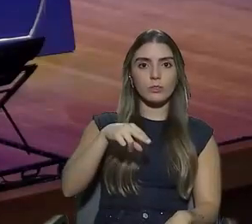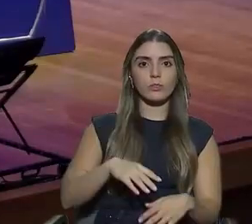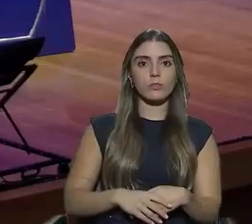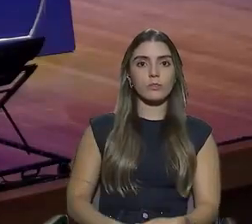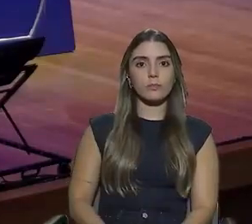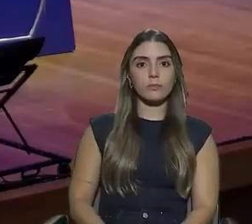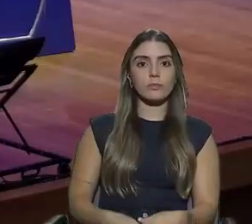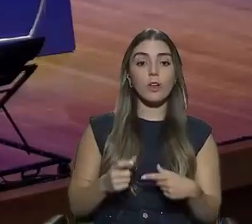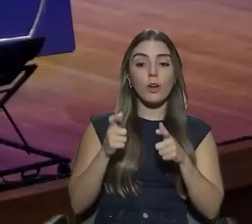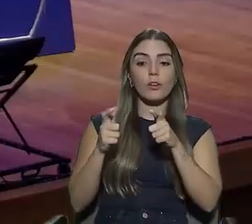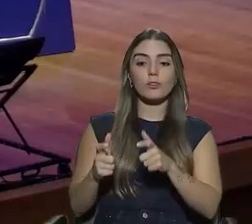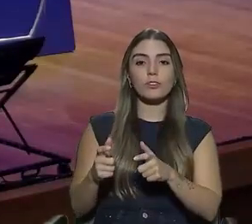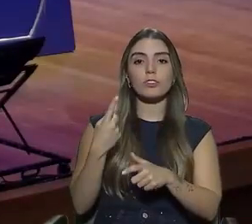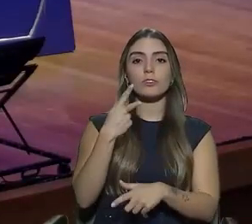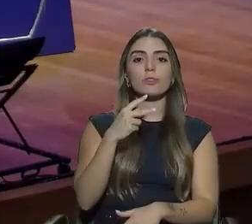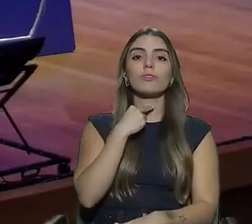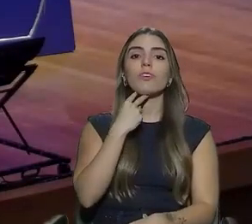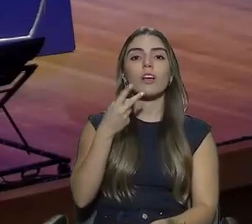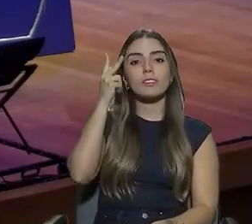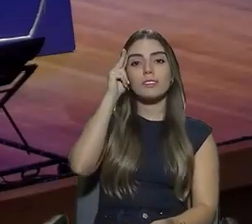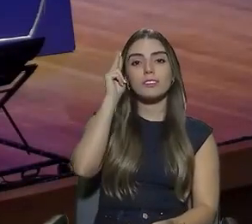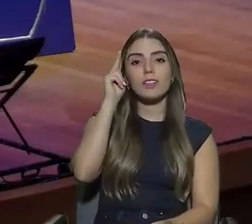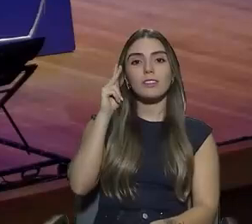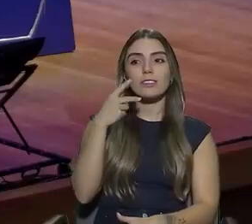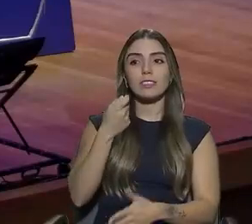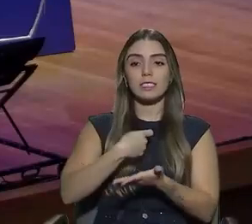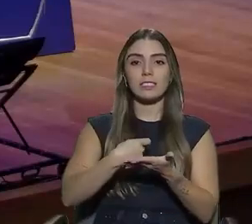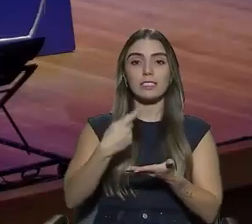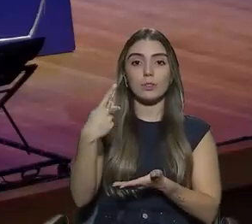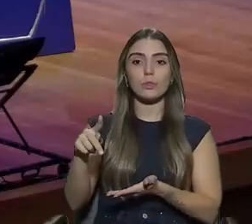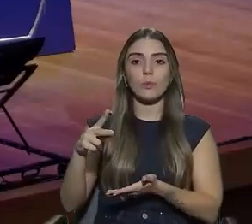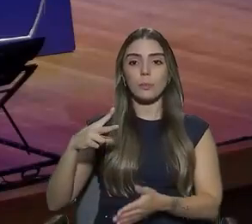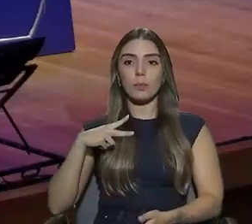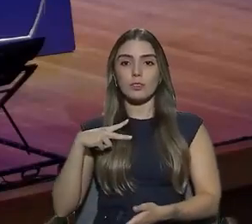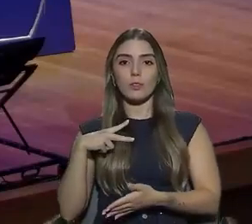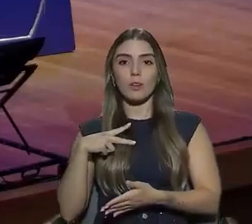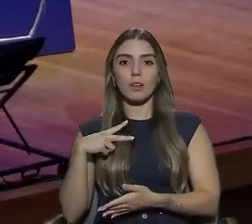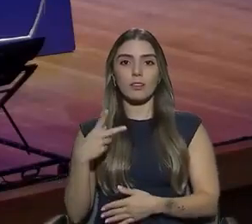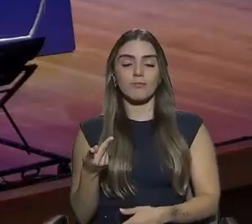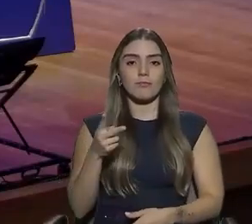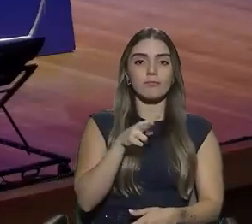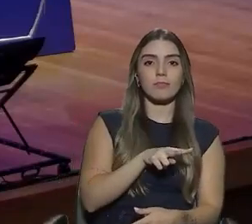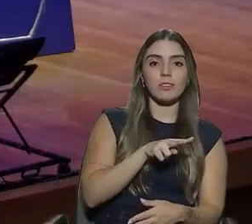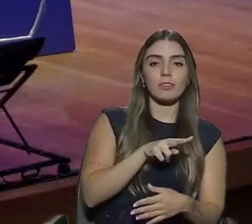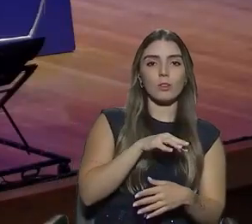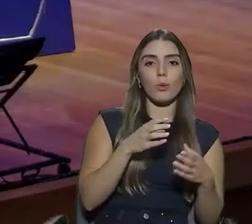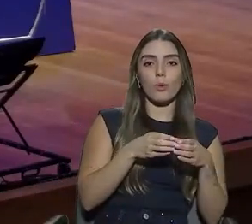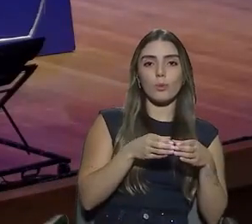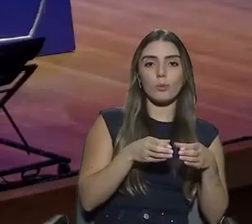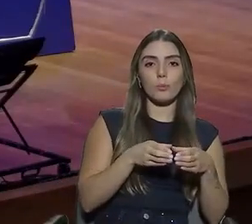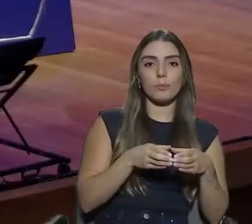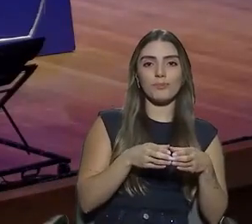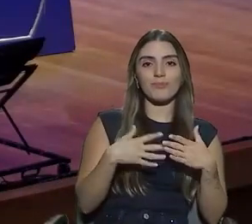voz? Como é que, na sua escrita, acontece essa passagem do pessoal para o coletivo? Bom, de novo, quero